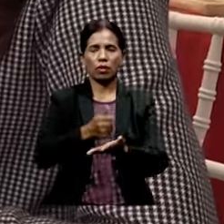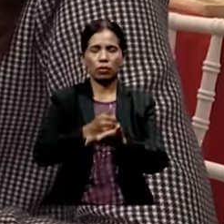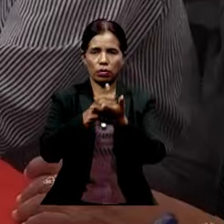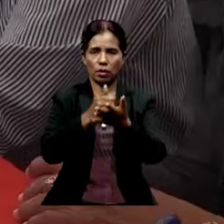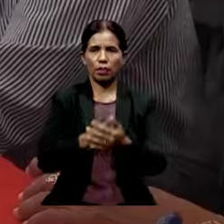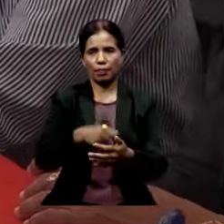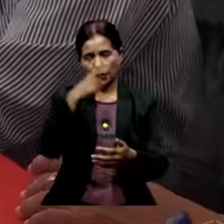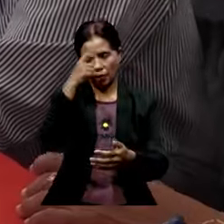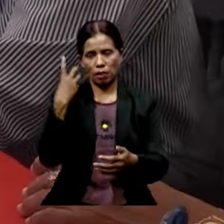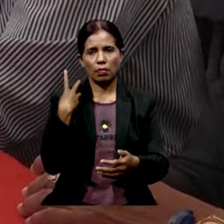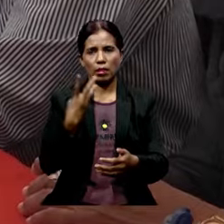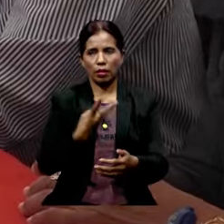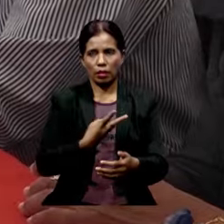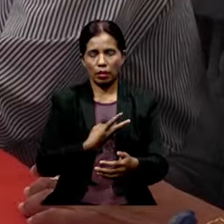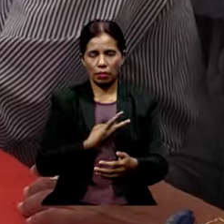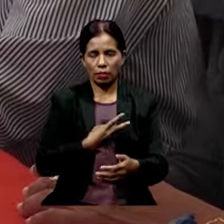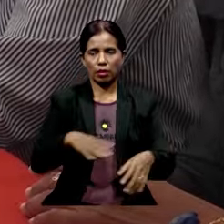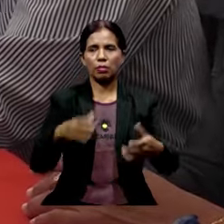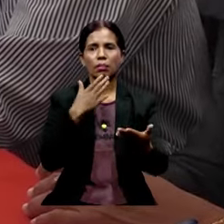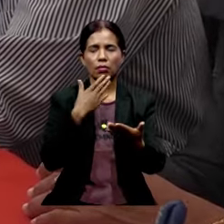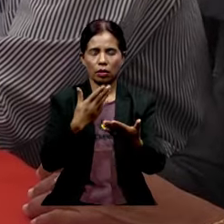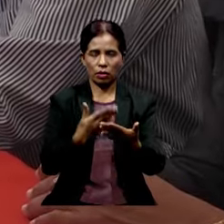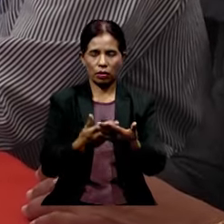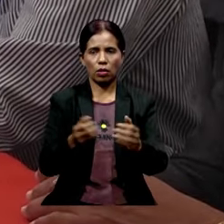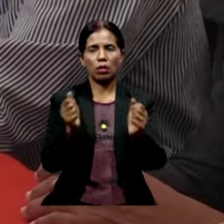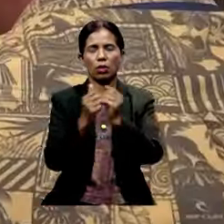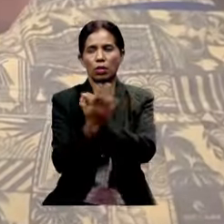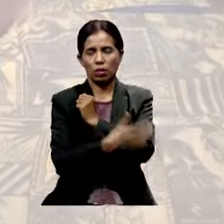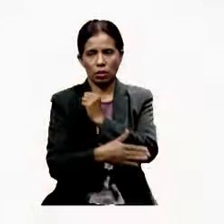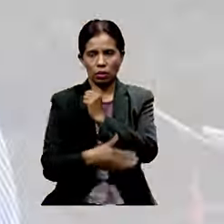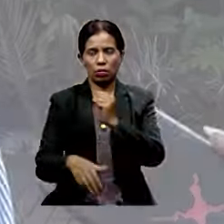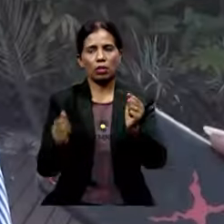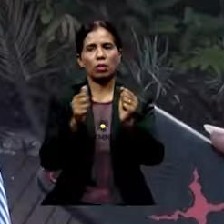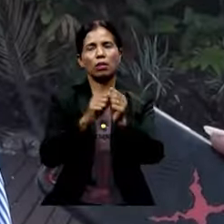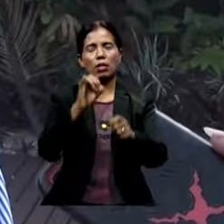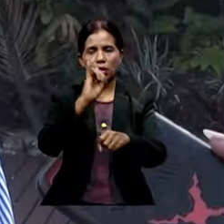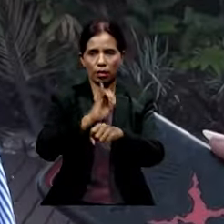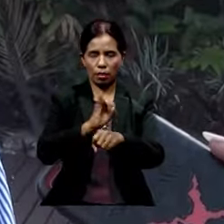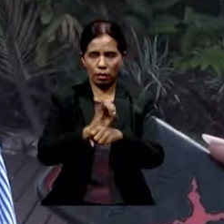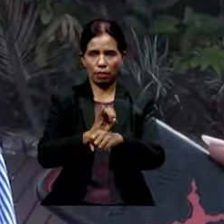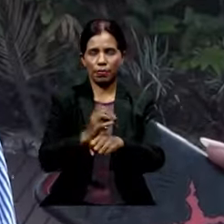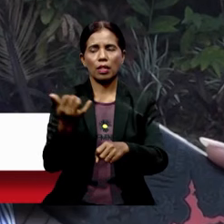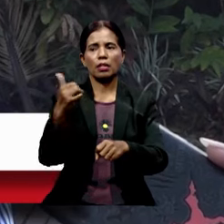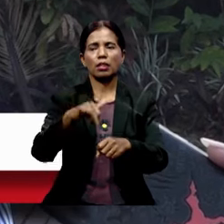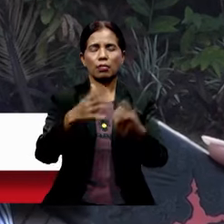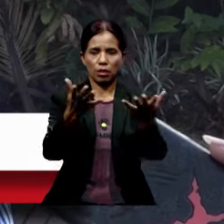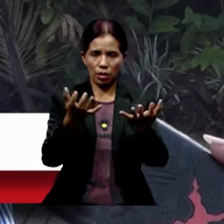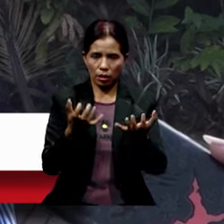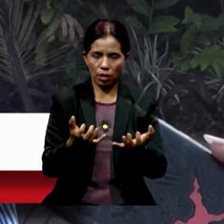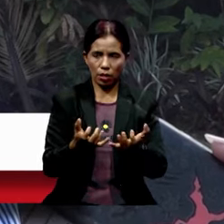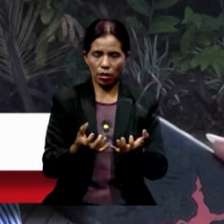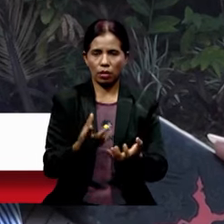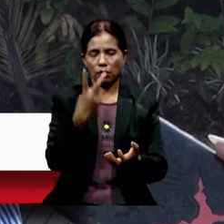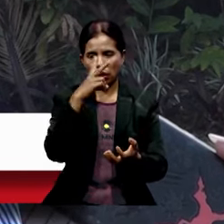Também tem a ligação né, estreita de Tebes, a nação, né, o Vaticano. Né, se iremos a cara que tu